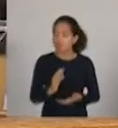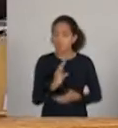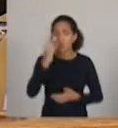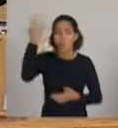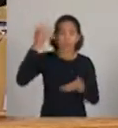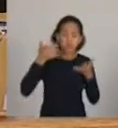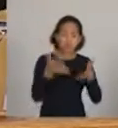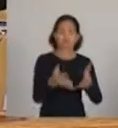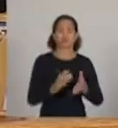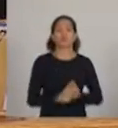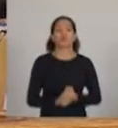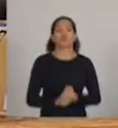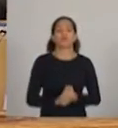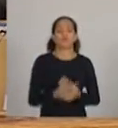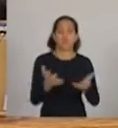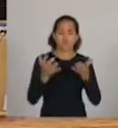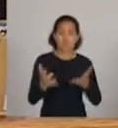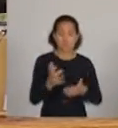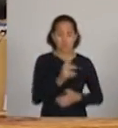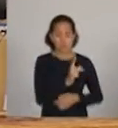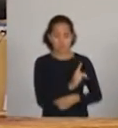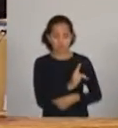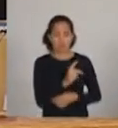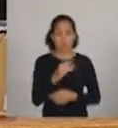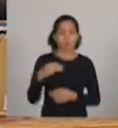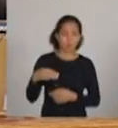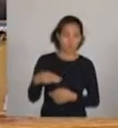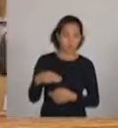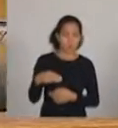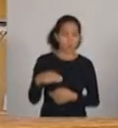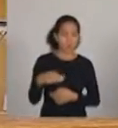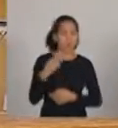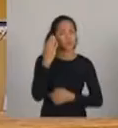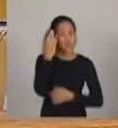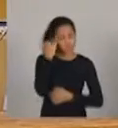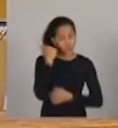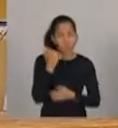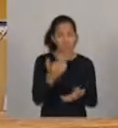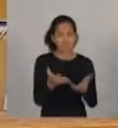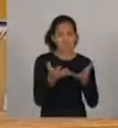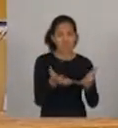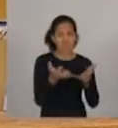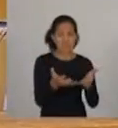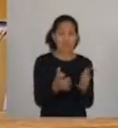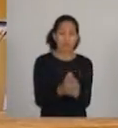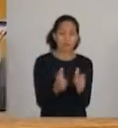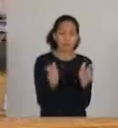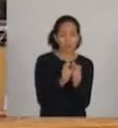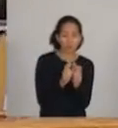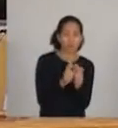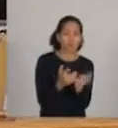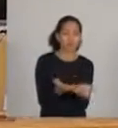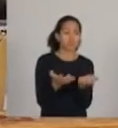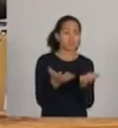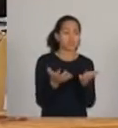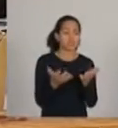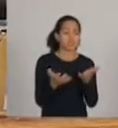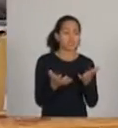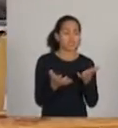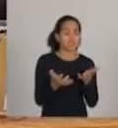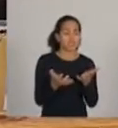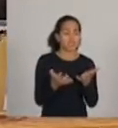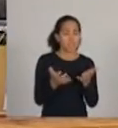Não queremos uma polícia civil, que infelizmente ela está hoje cartorial por falta de efetivo. Não queremos uma